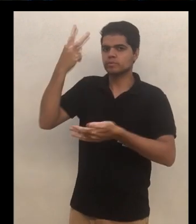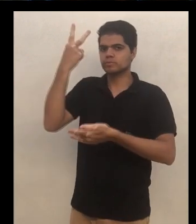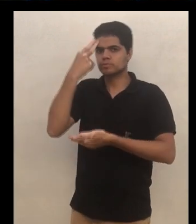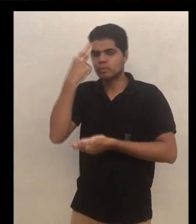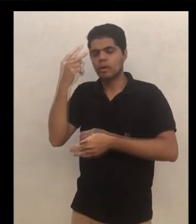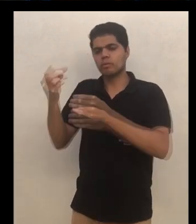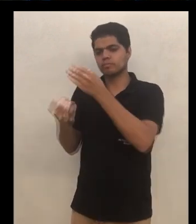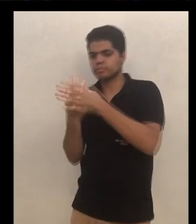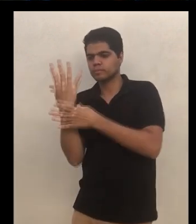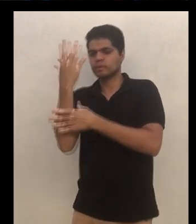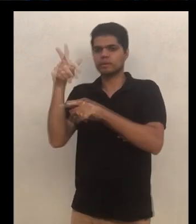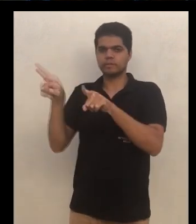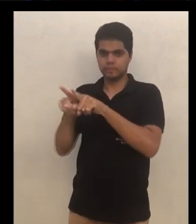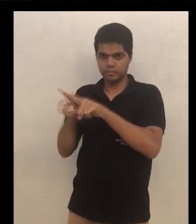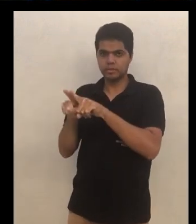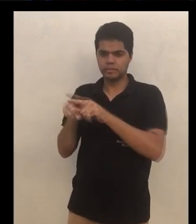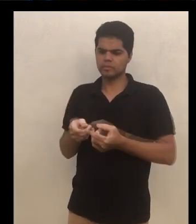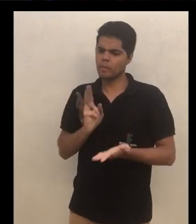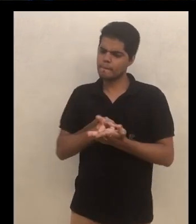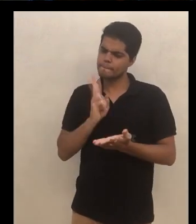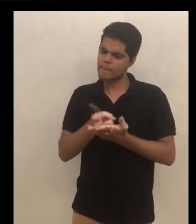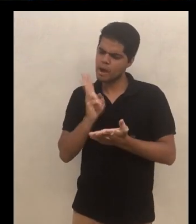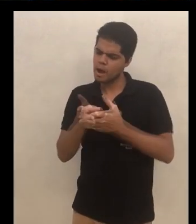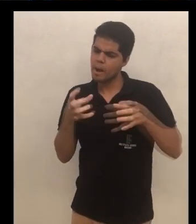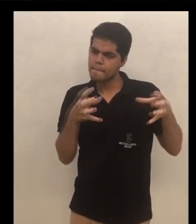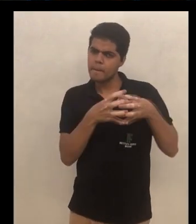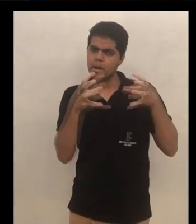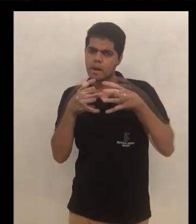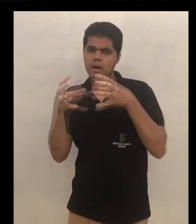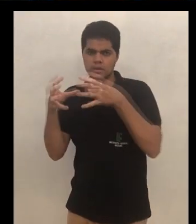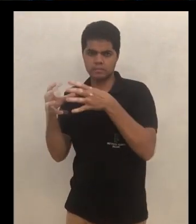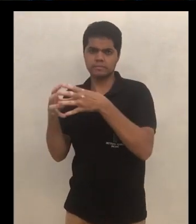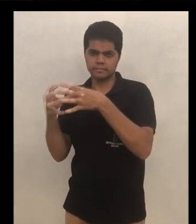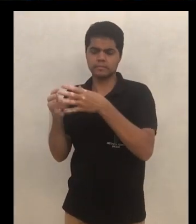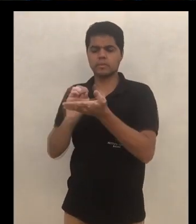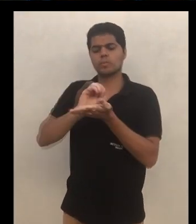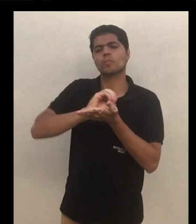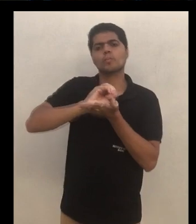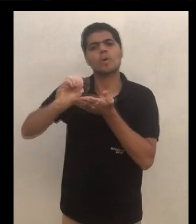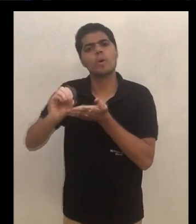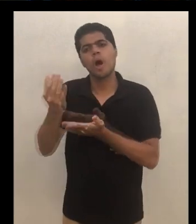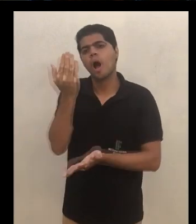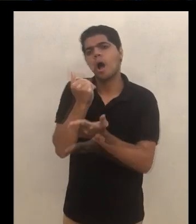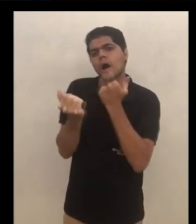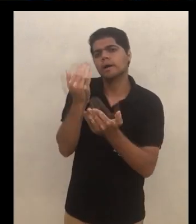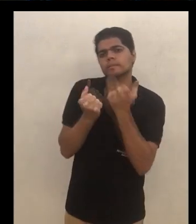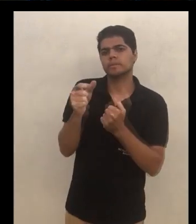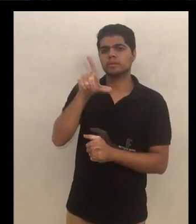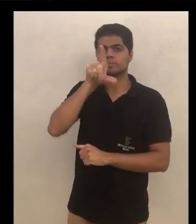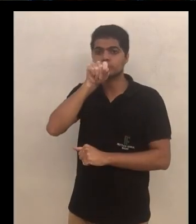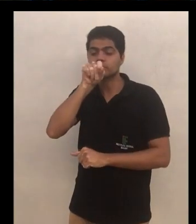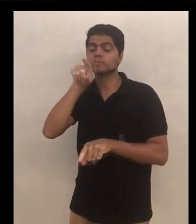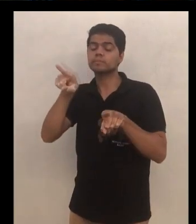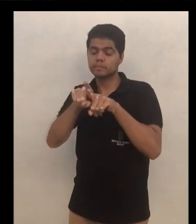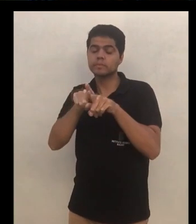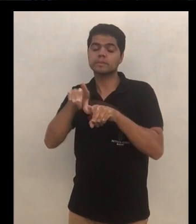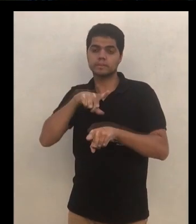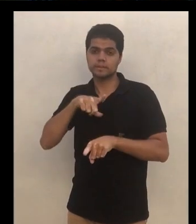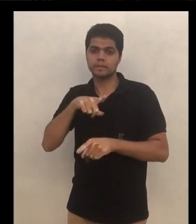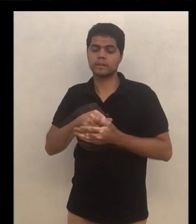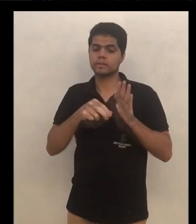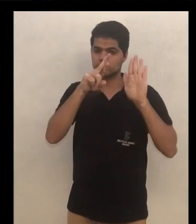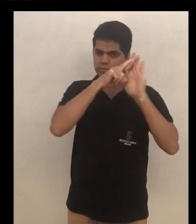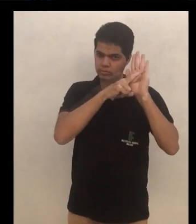é semi-intensivo e a alimentação orgânica. A gente vai estar falando da instrução